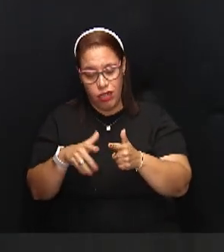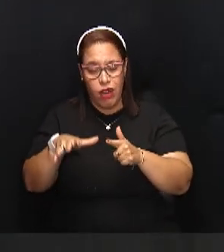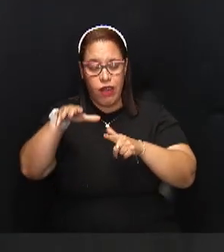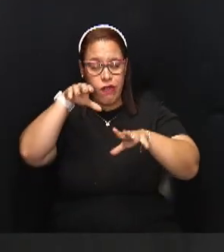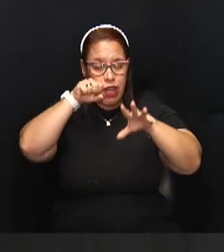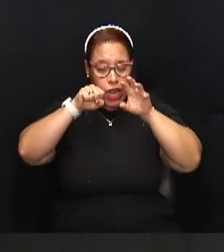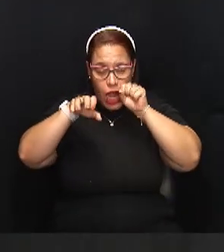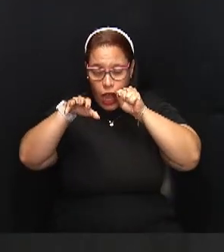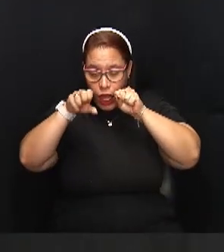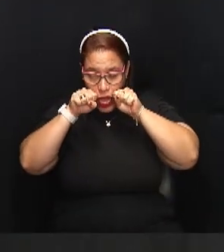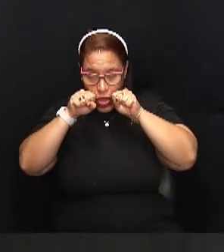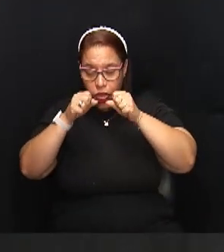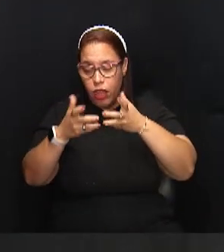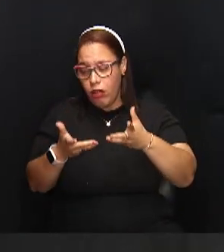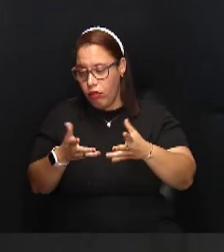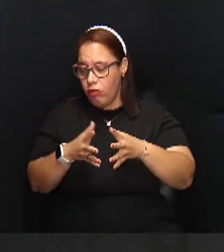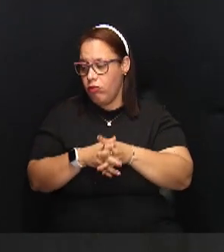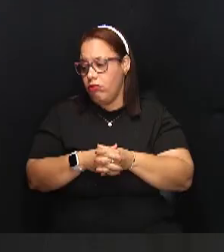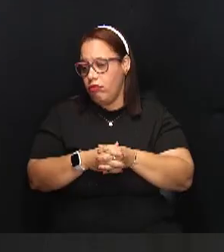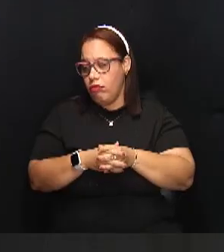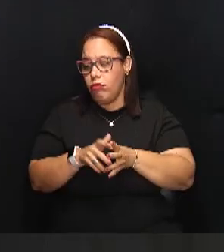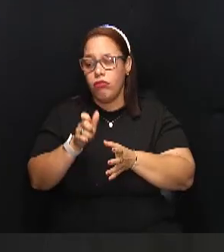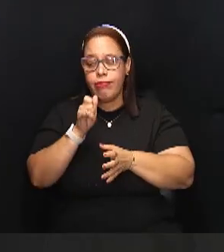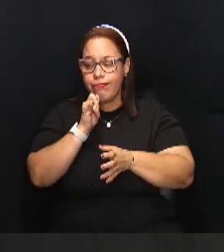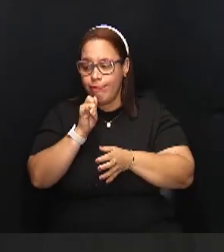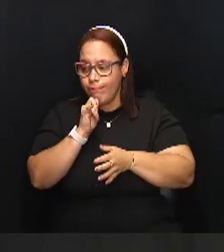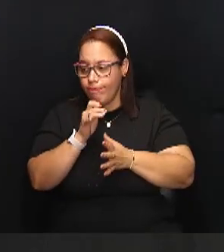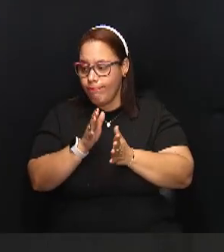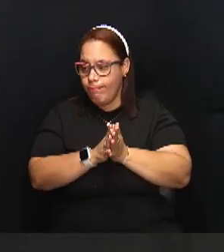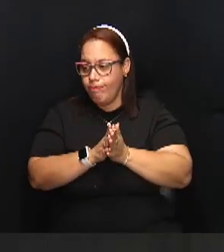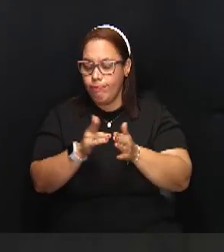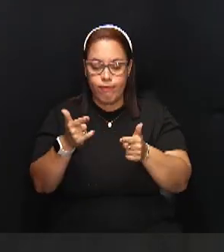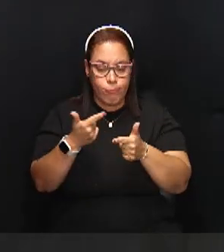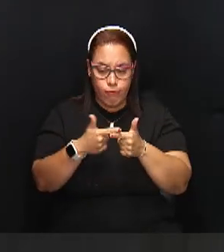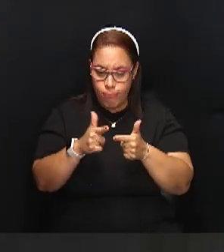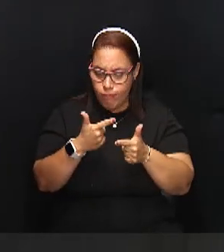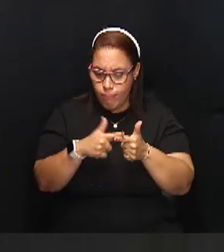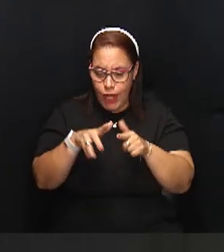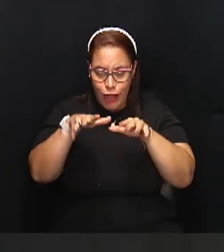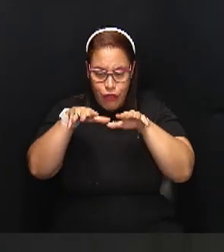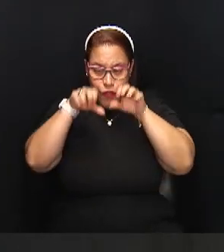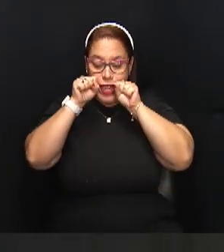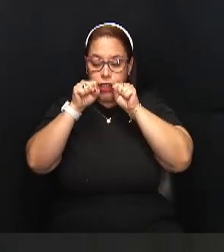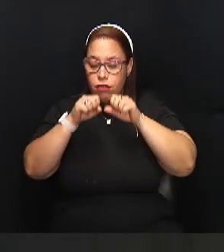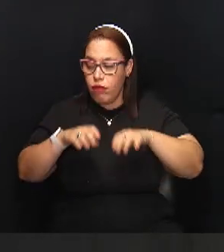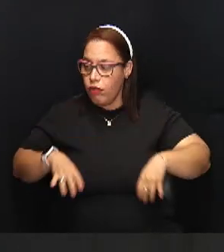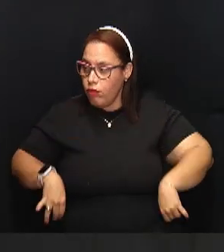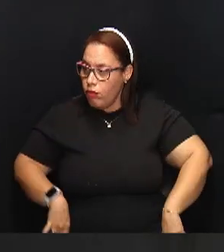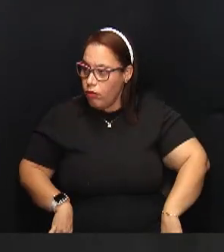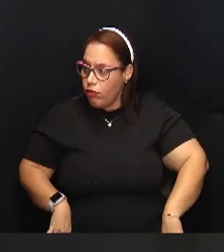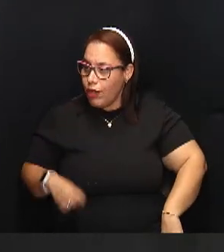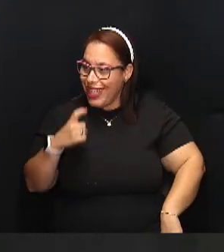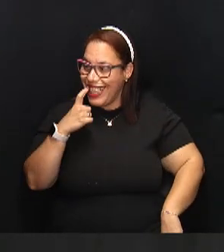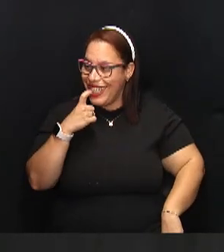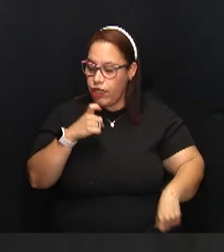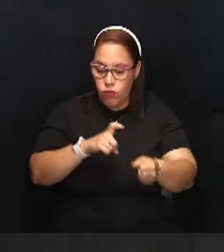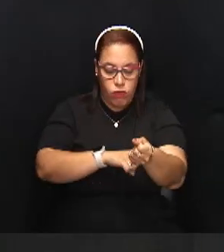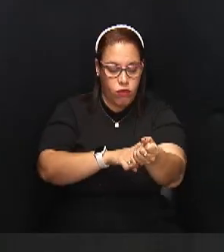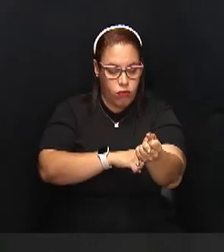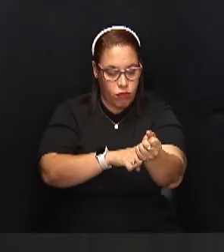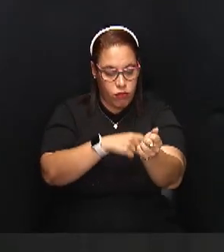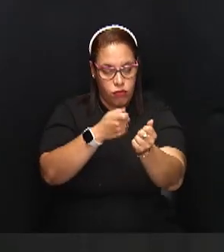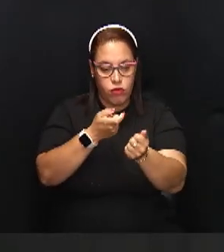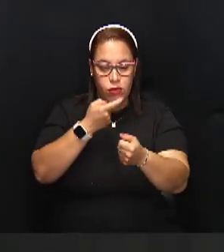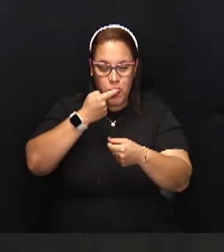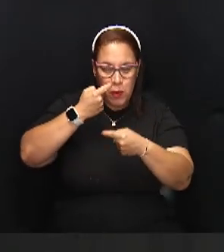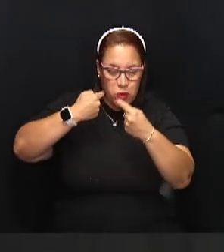infecção, né, então nós temos, por exemplo, problemas de infecção e o sangue que circula na